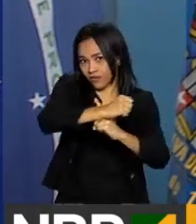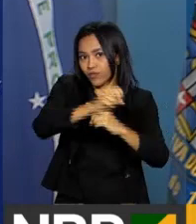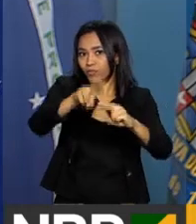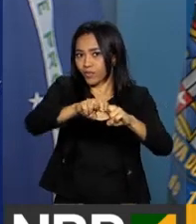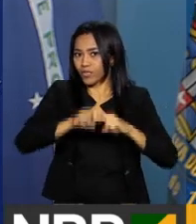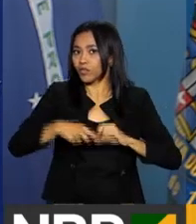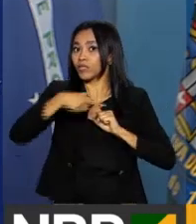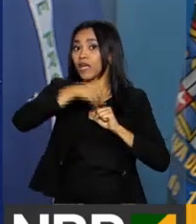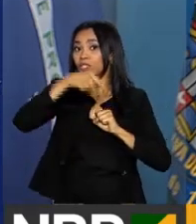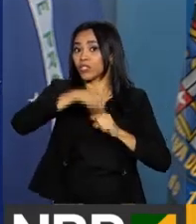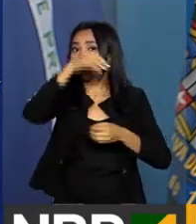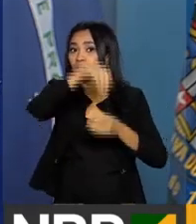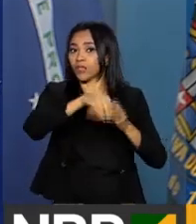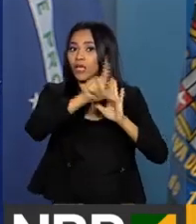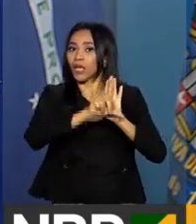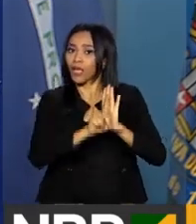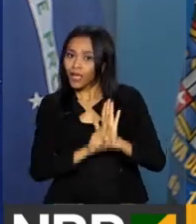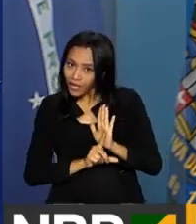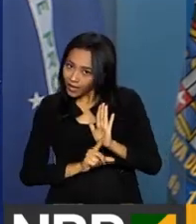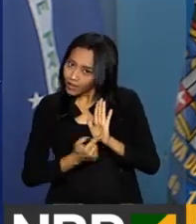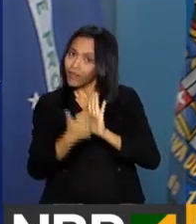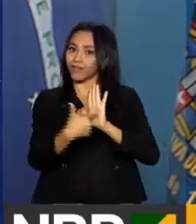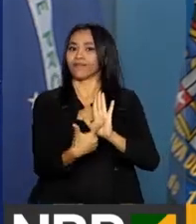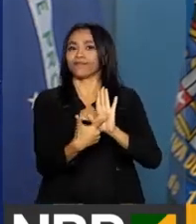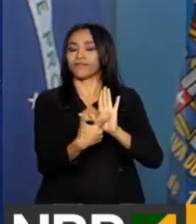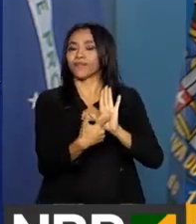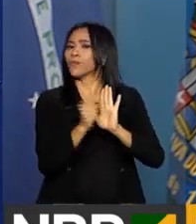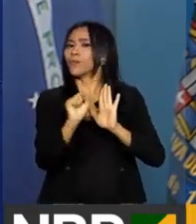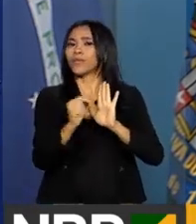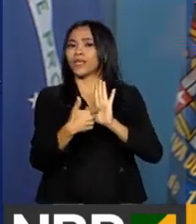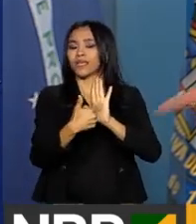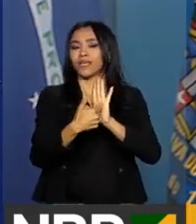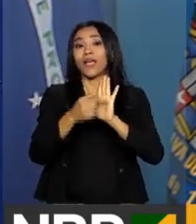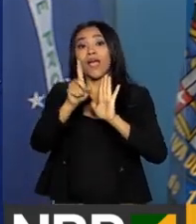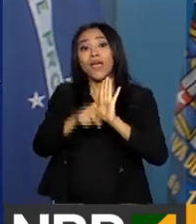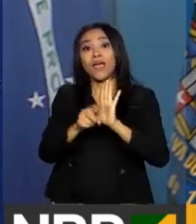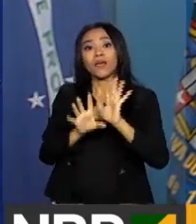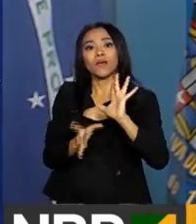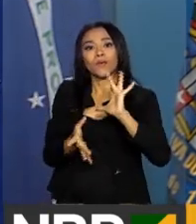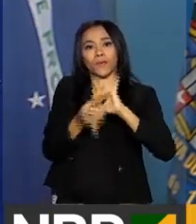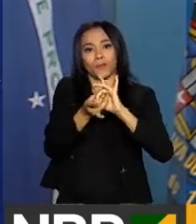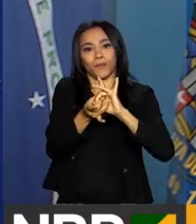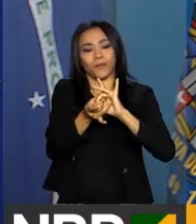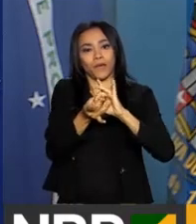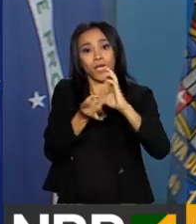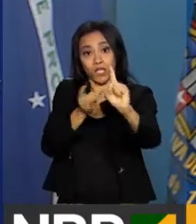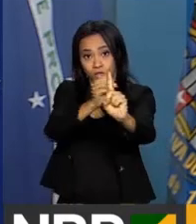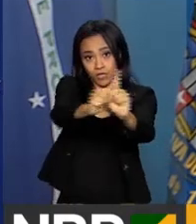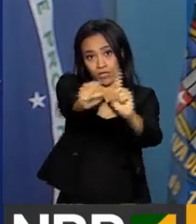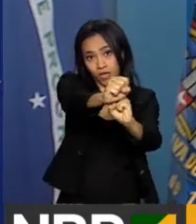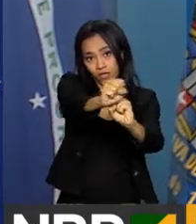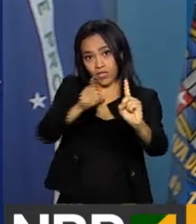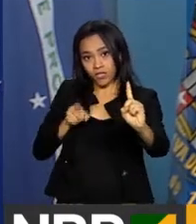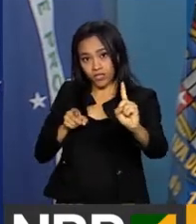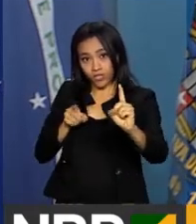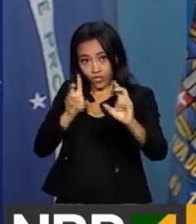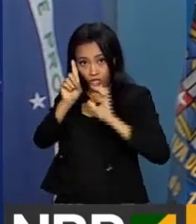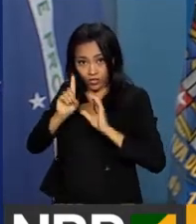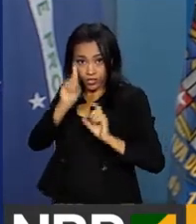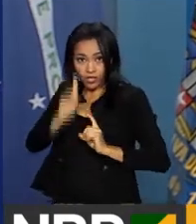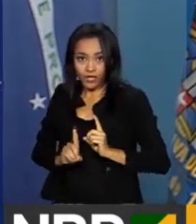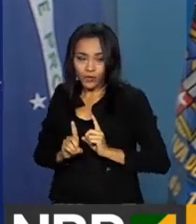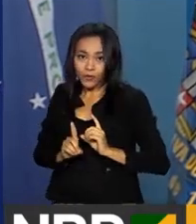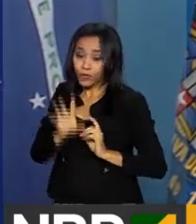diziam obs os zetas e bijus e bijus o bicho ciências onde está a sociedade está o direito